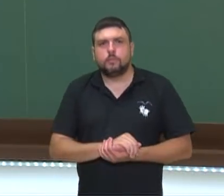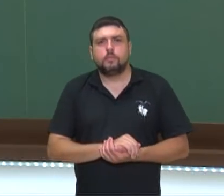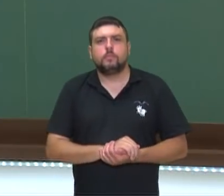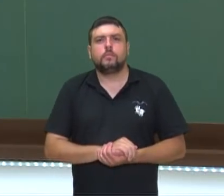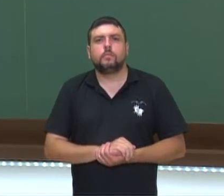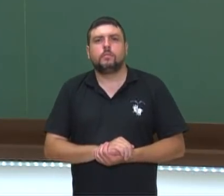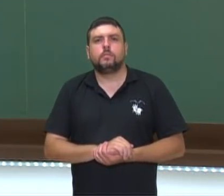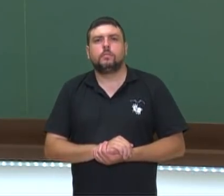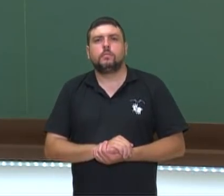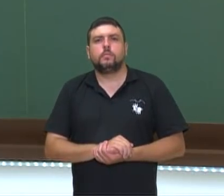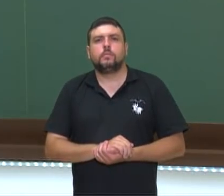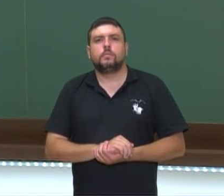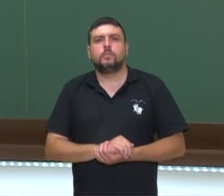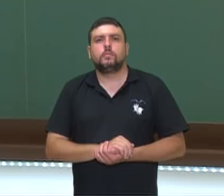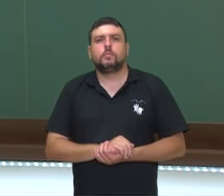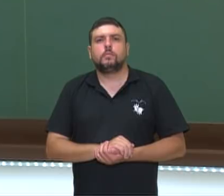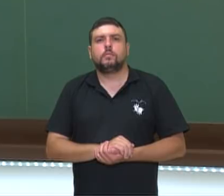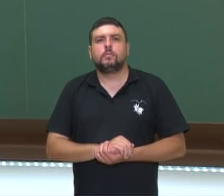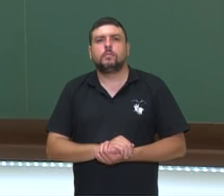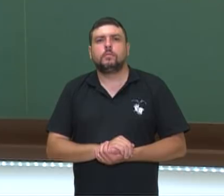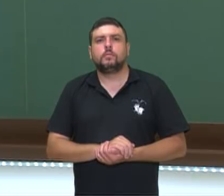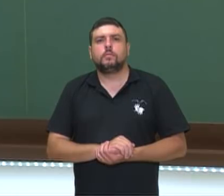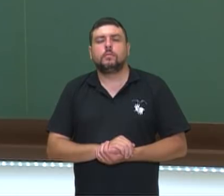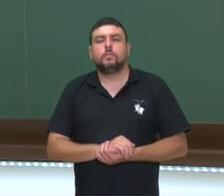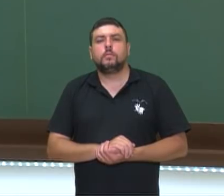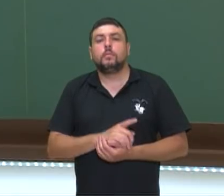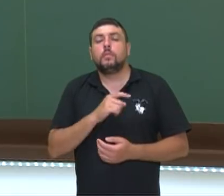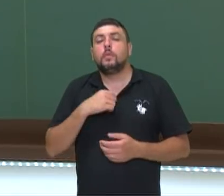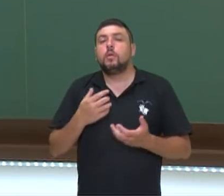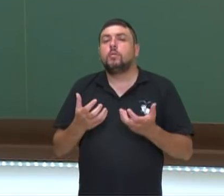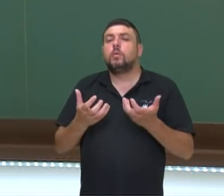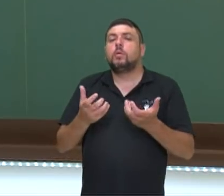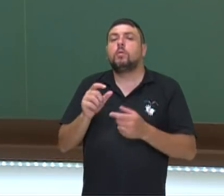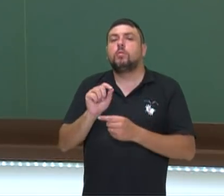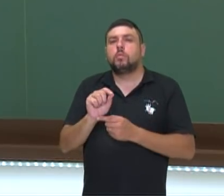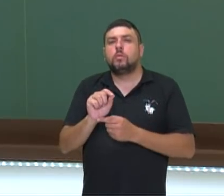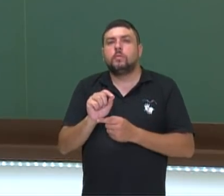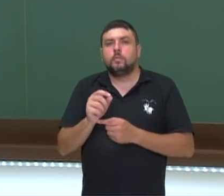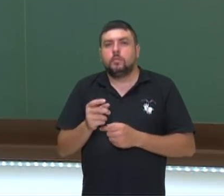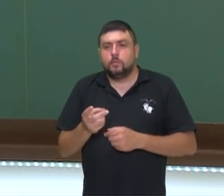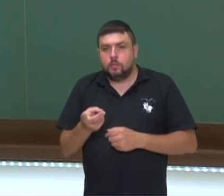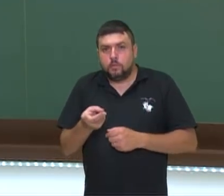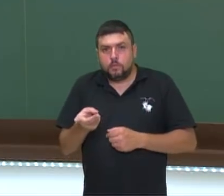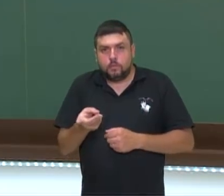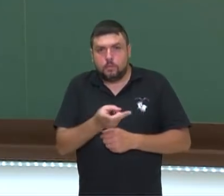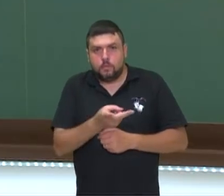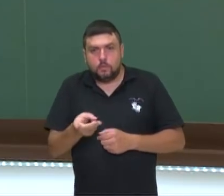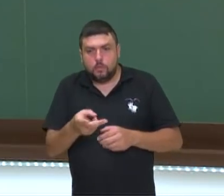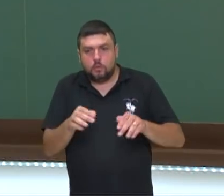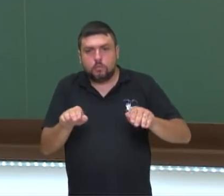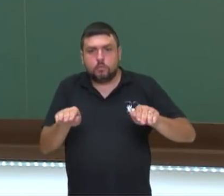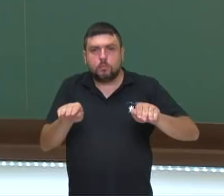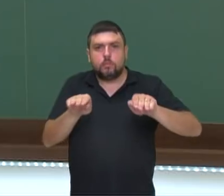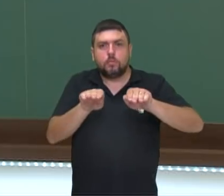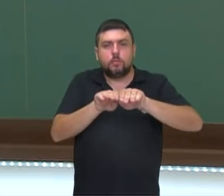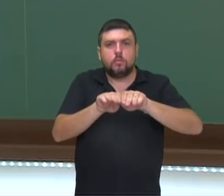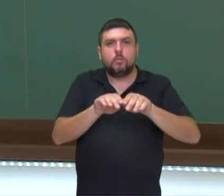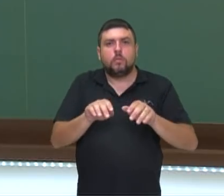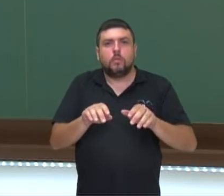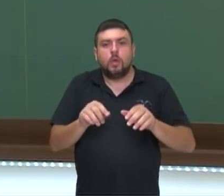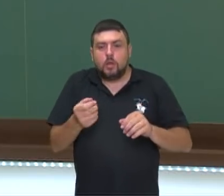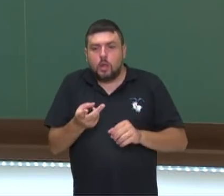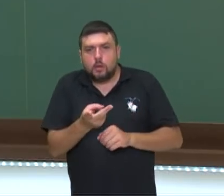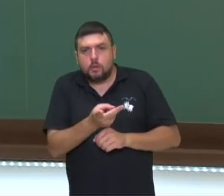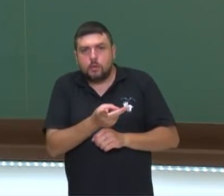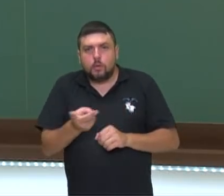0,80x. Tranquilo? E o que eu quero aqui? Eu quero quando as duas forem uma igualdade, ou seja, quando que as